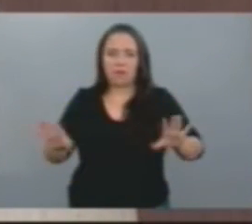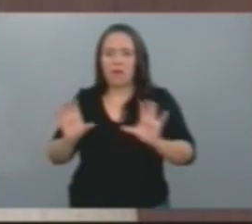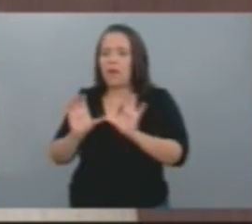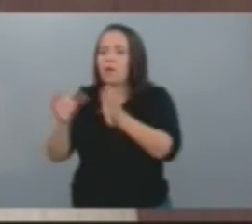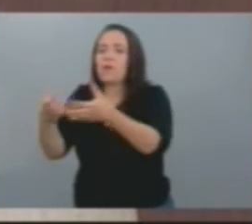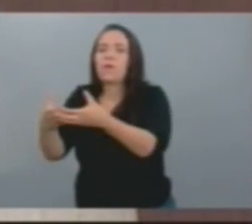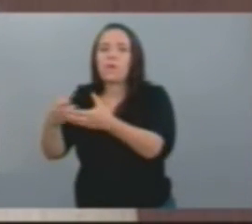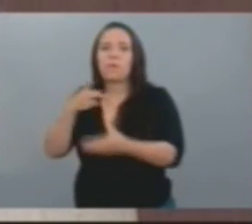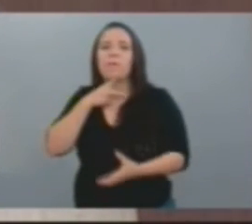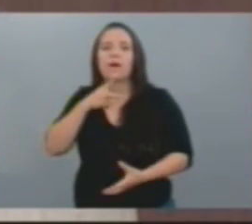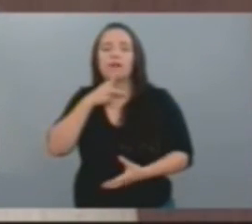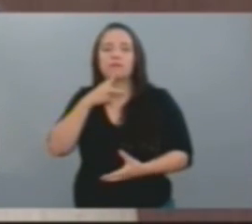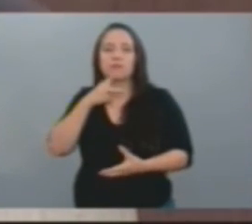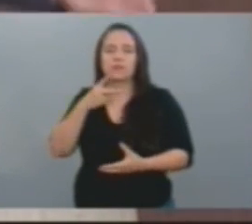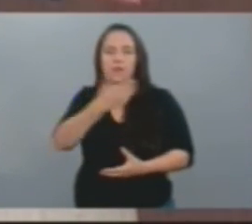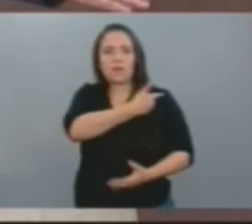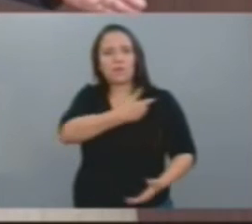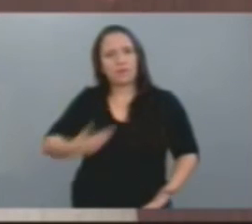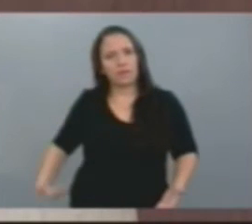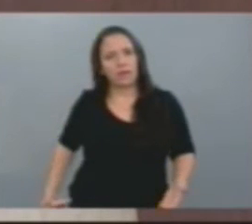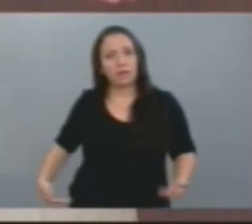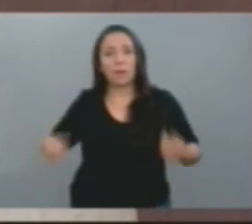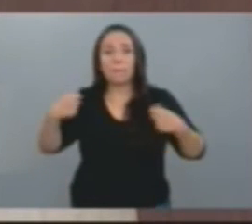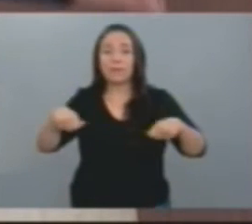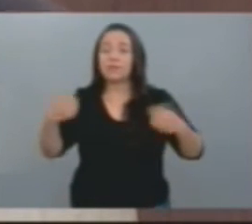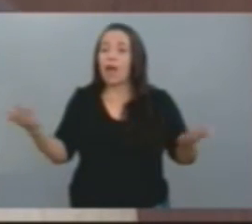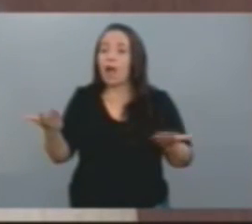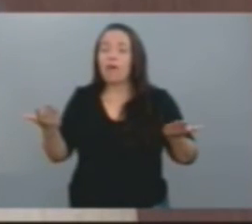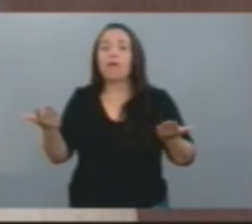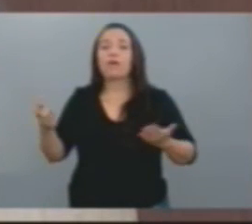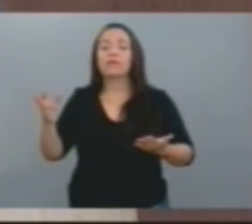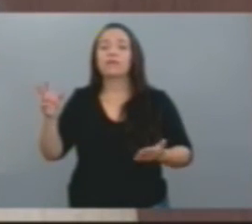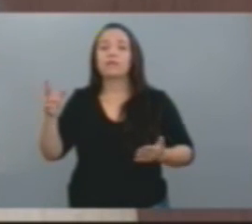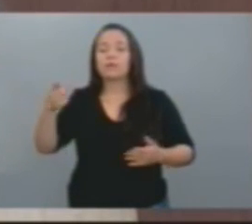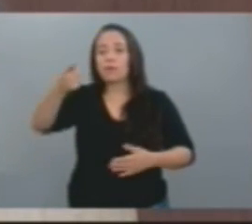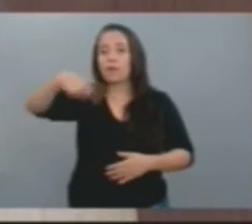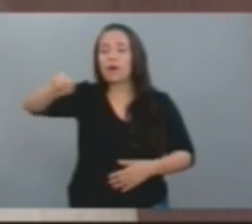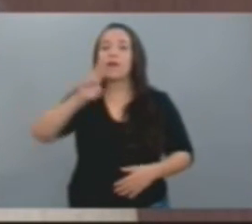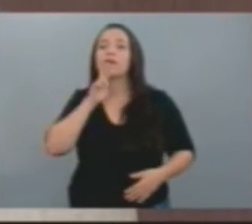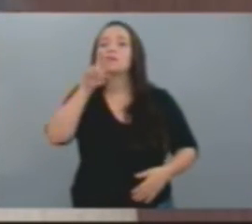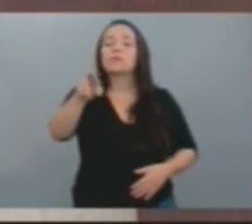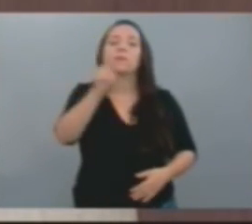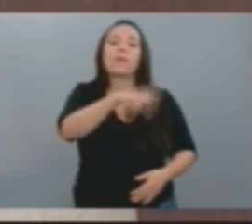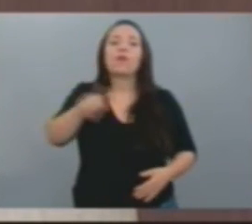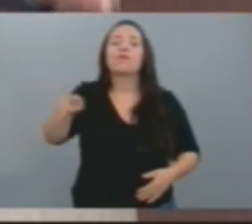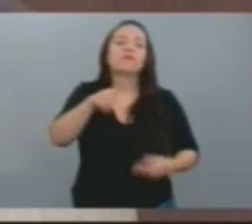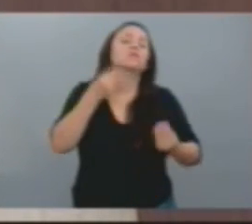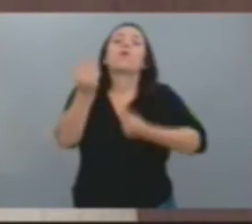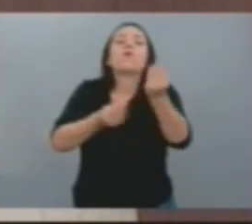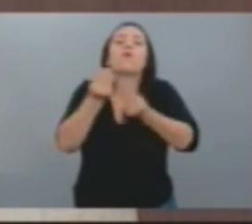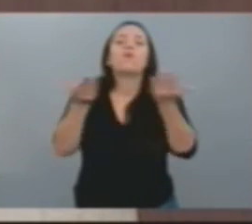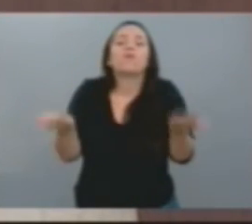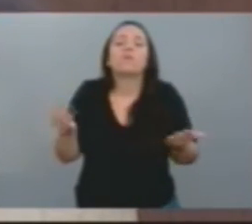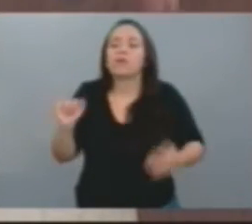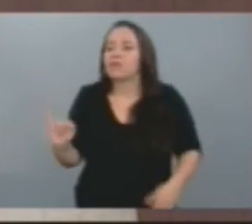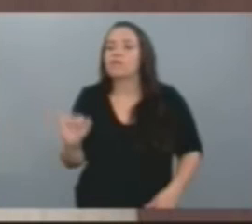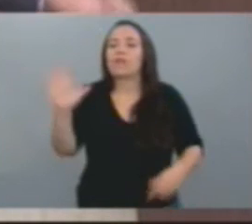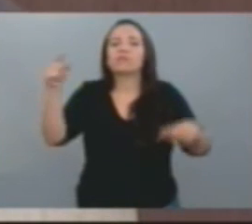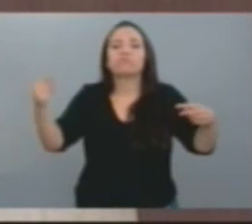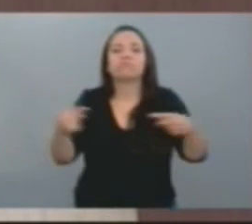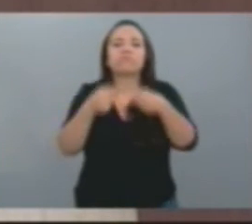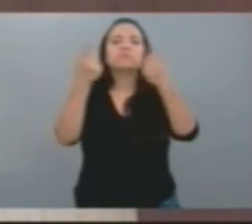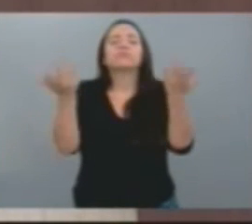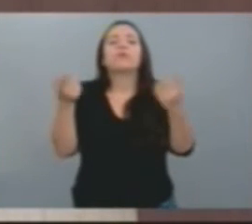governo, no sentido de que tenha que responder agora aos professores que eu encontro na rua como é que